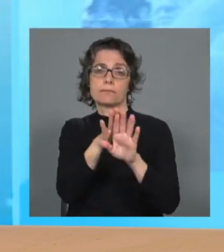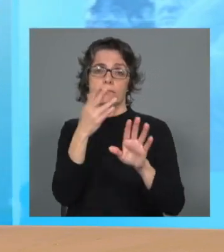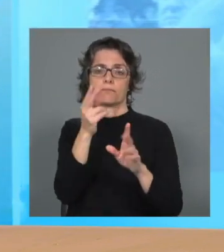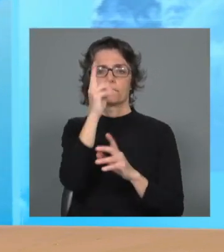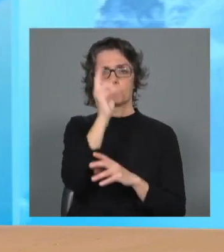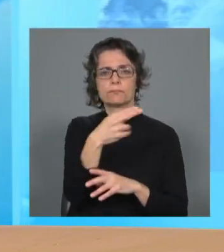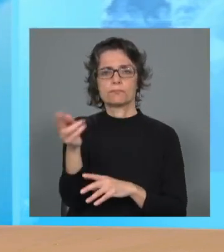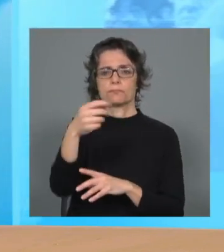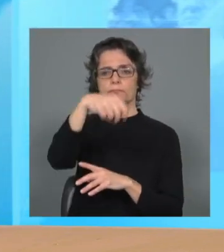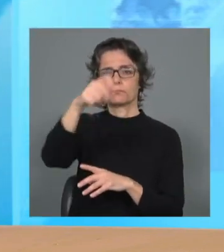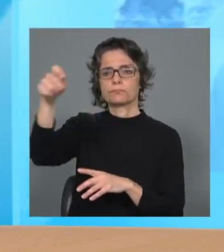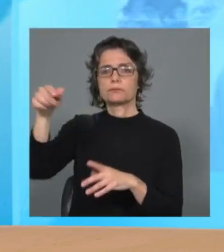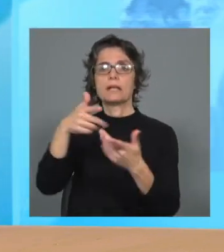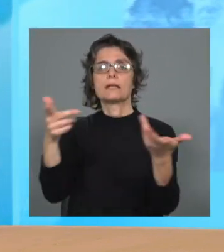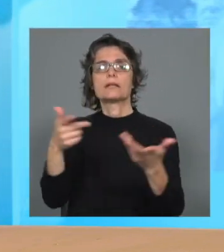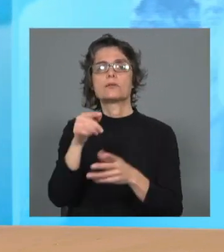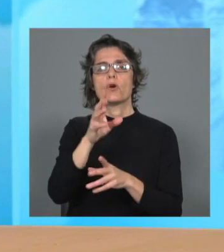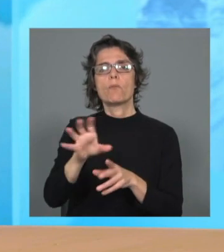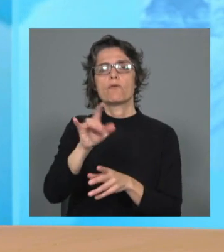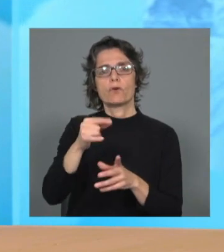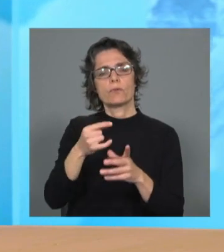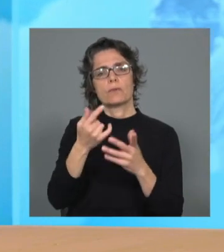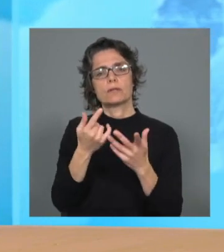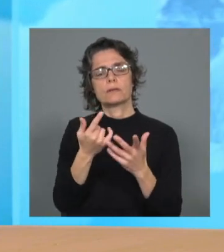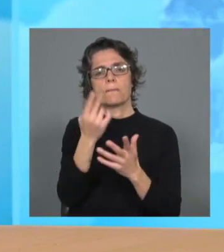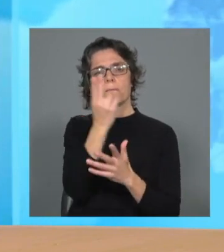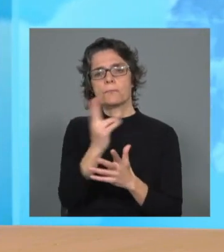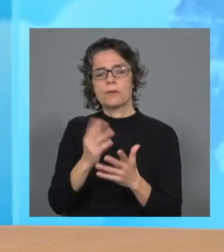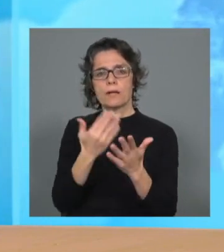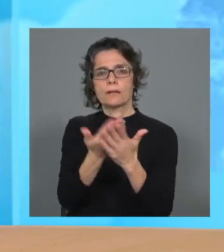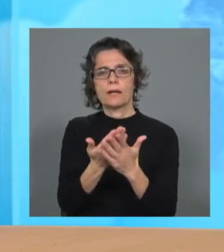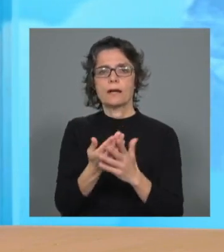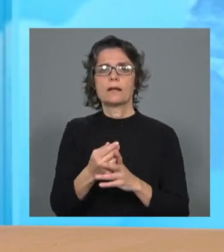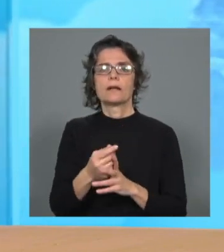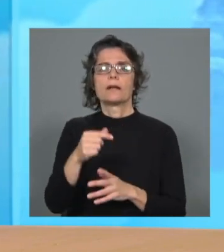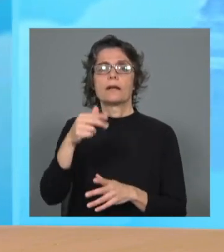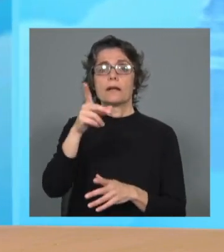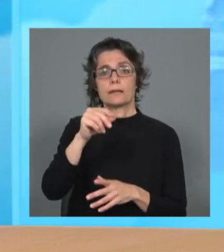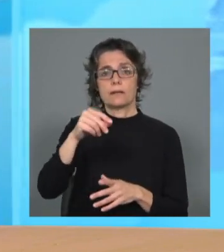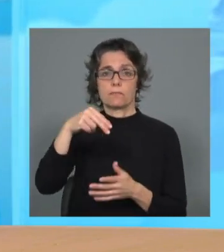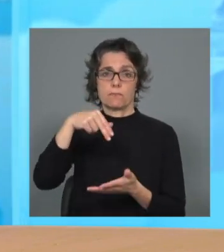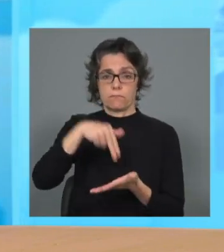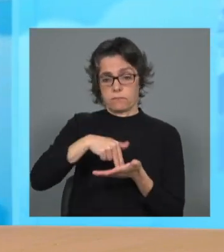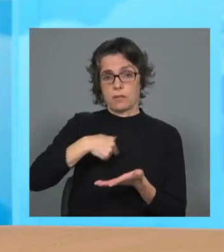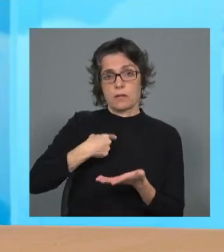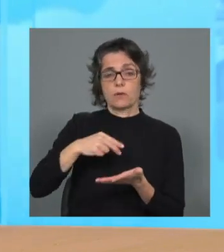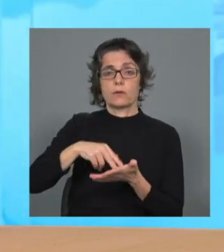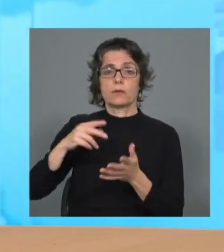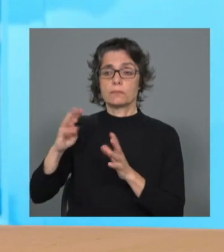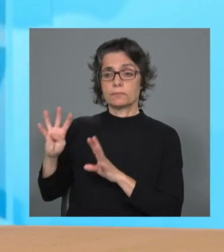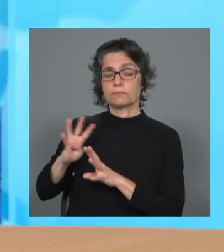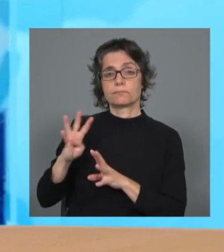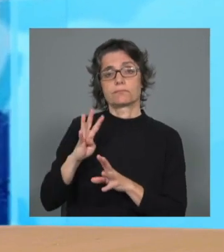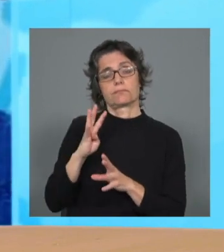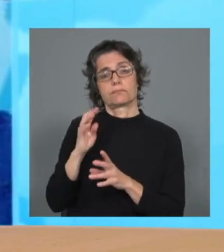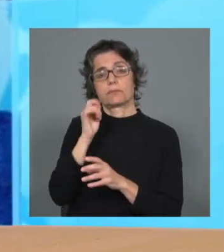representa toda a comunidade, mas também a presença, sobretudo, do grupo de jovens e dos acólitos que me acompanham, que rezam em